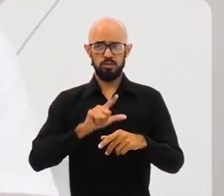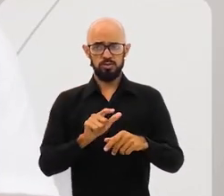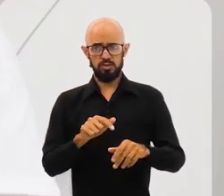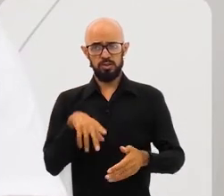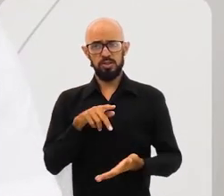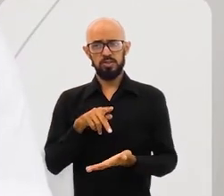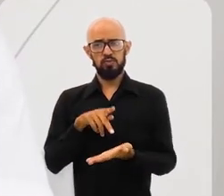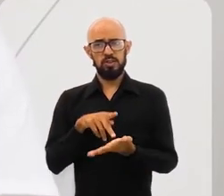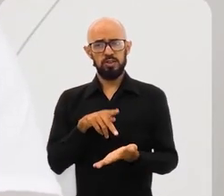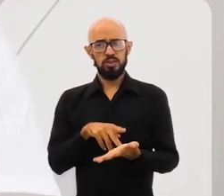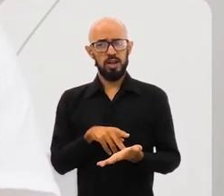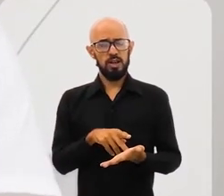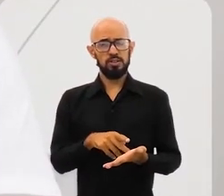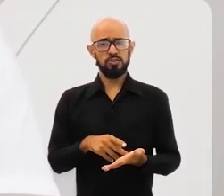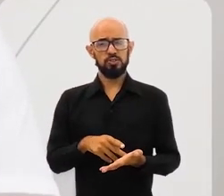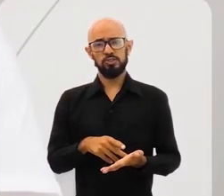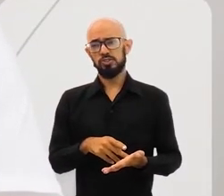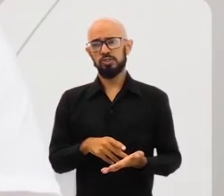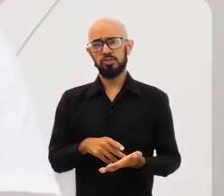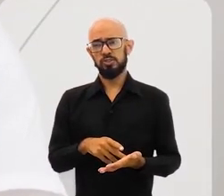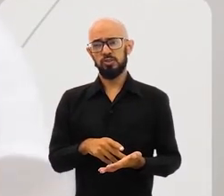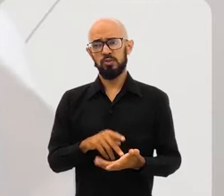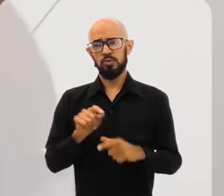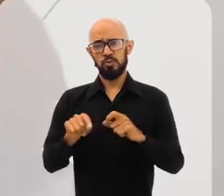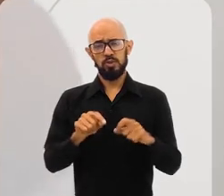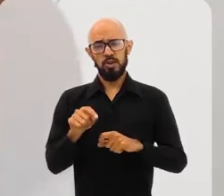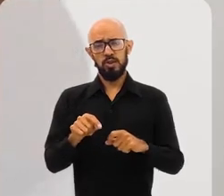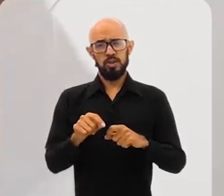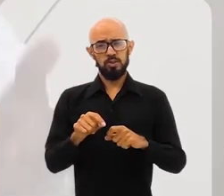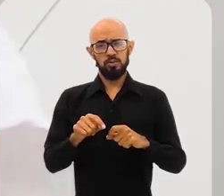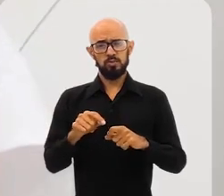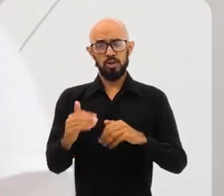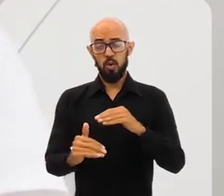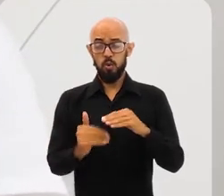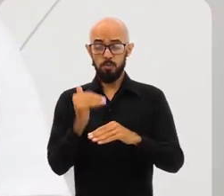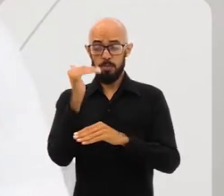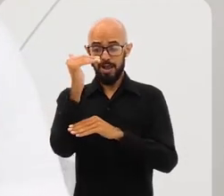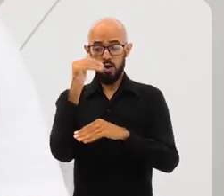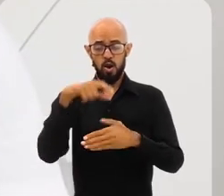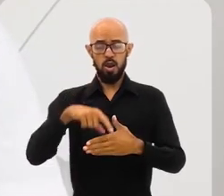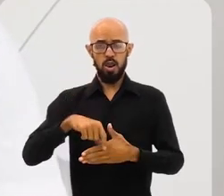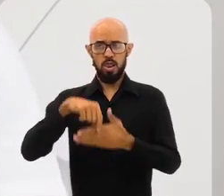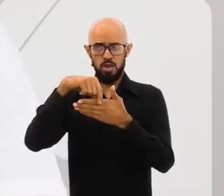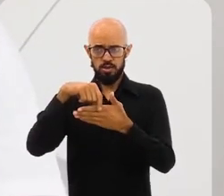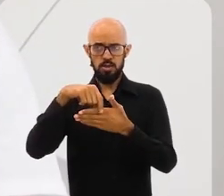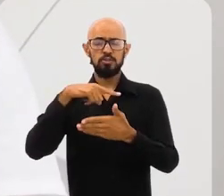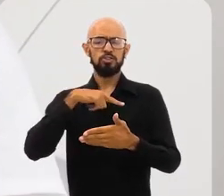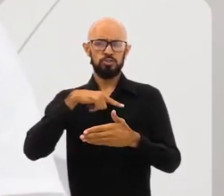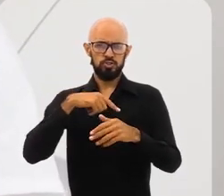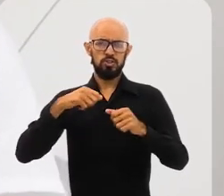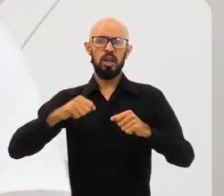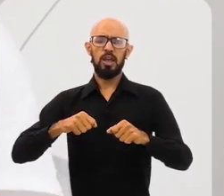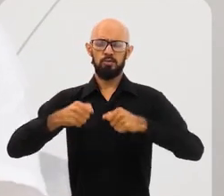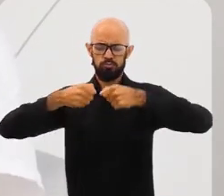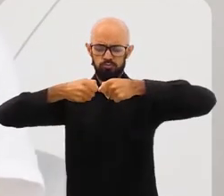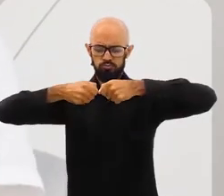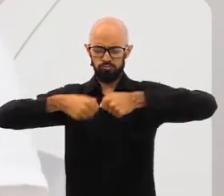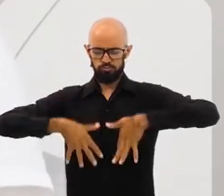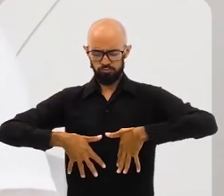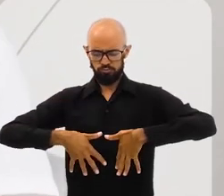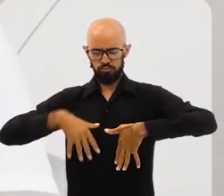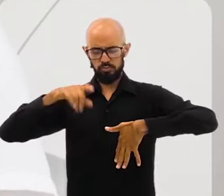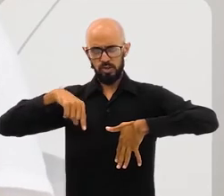terá sua validade lá através do seu do seu sacerdote do seu maior né que a gente tem sempre essa questão da hierarquia como